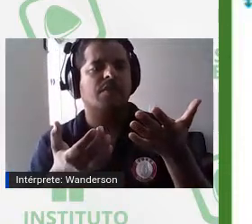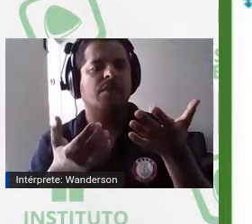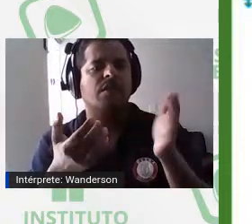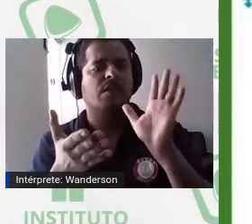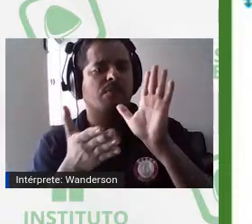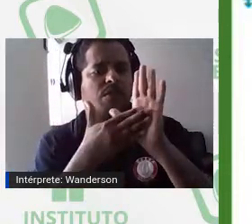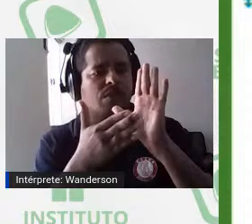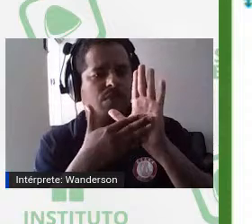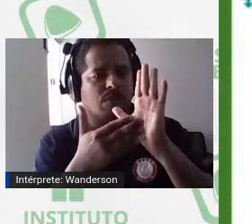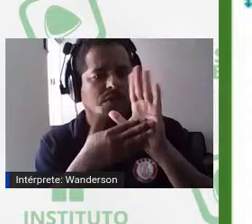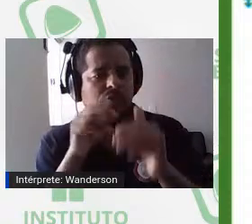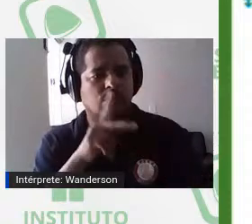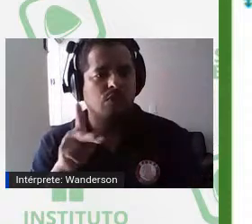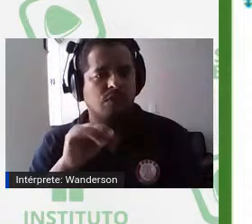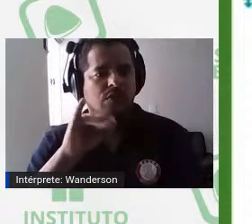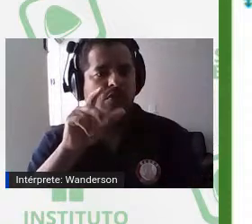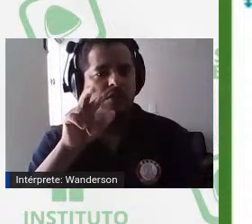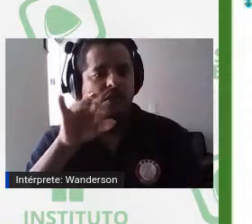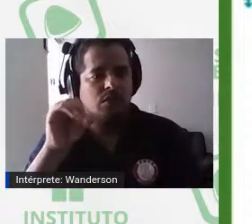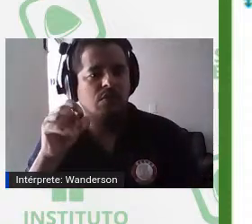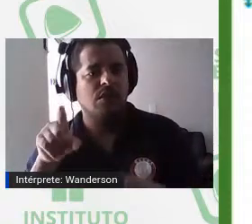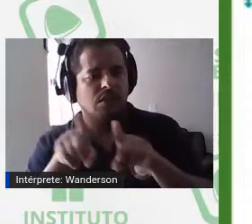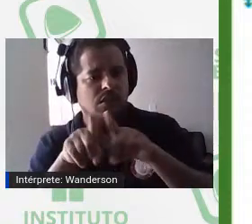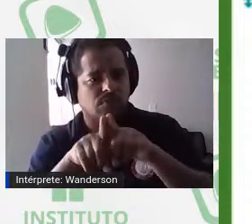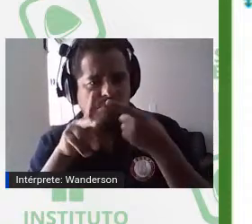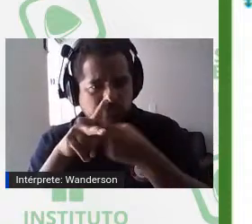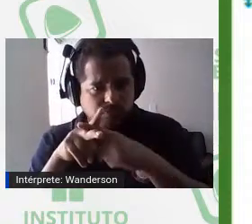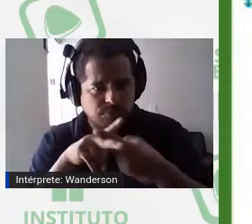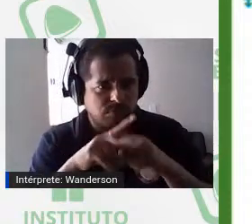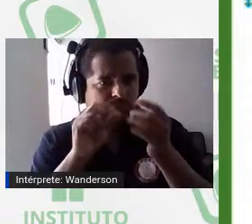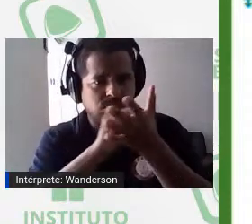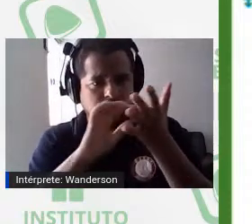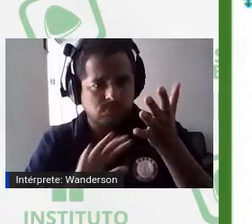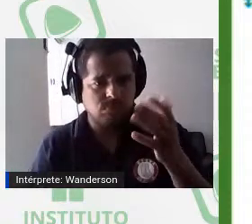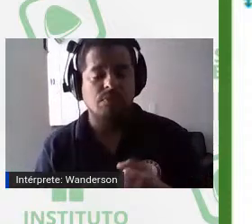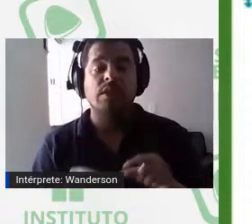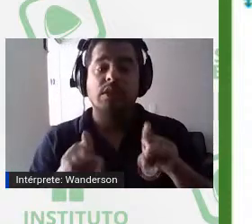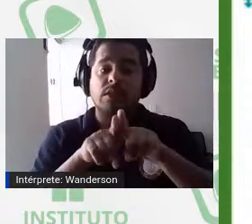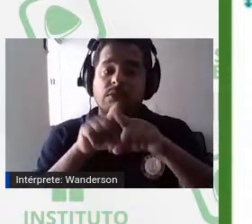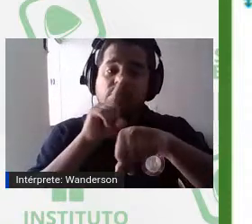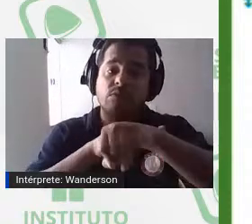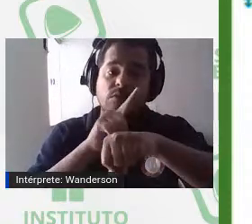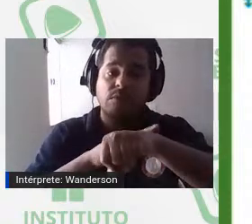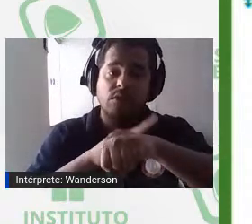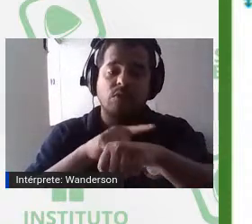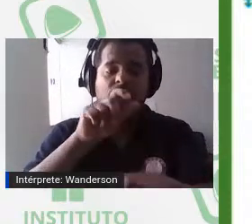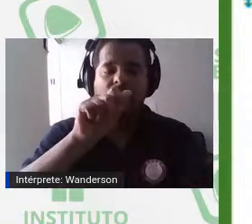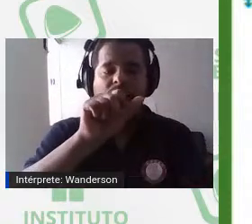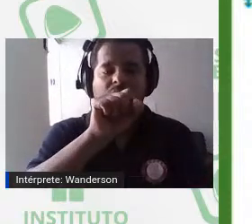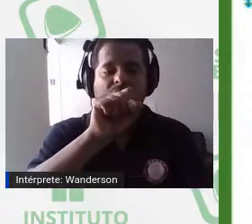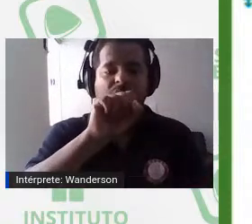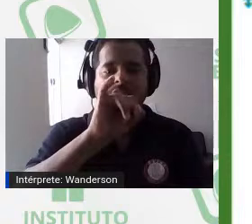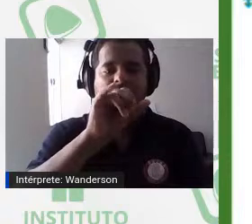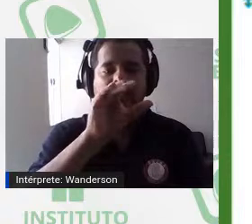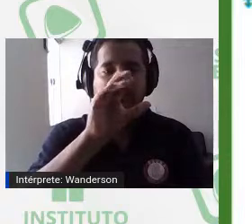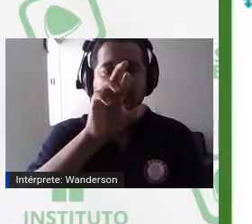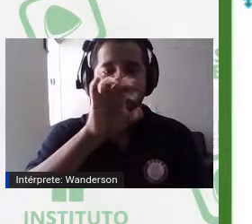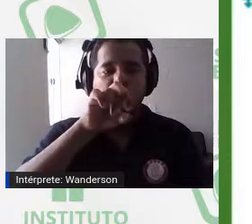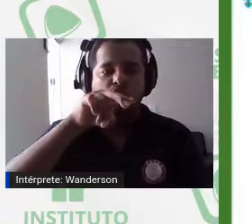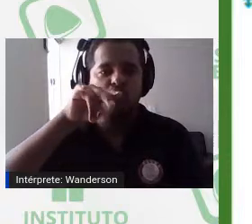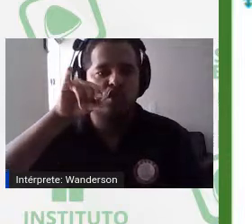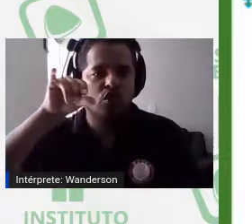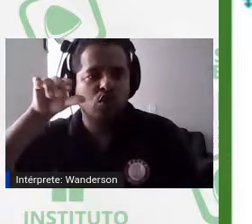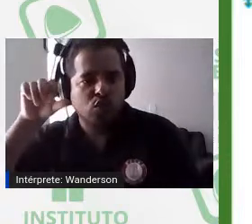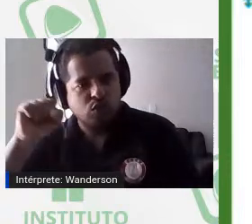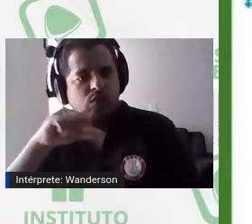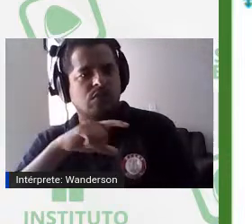das mesmas. Em momentos assíncronos, era disposto no ambiente AVA-MUDO